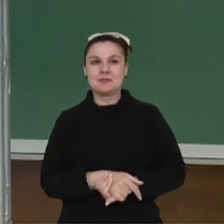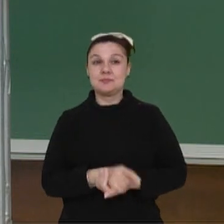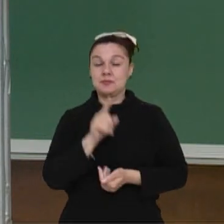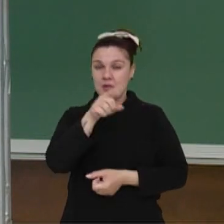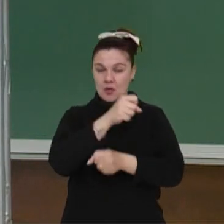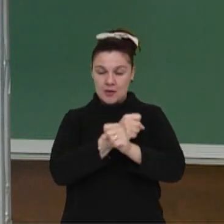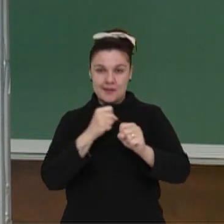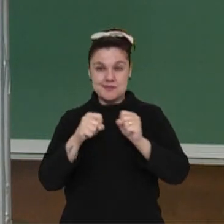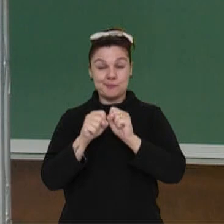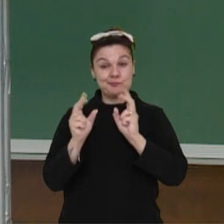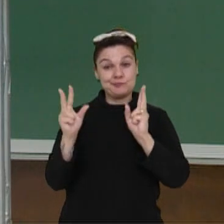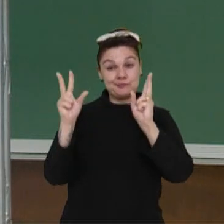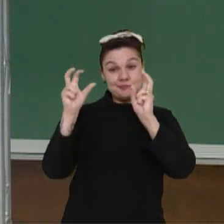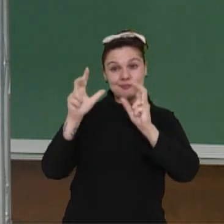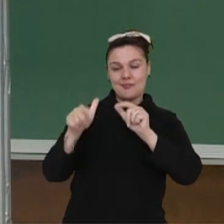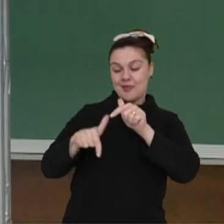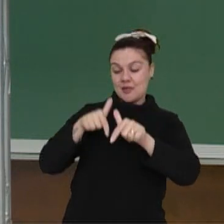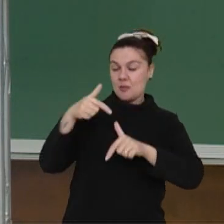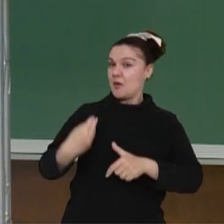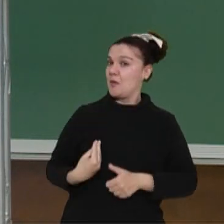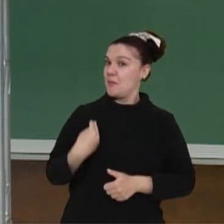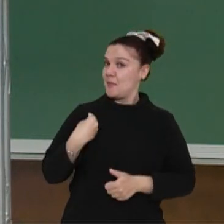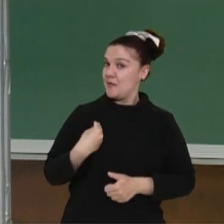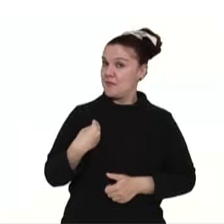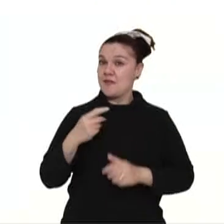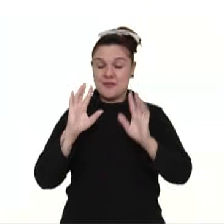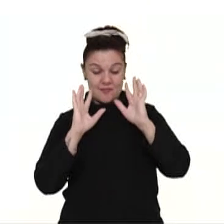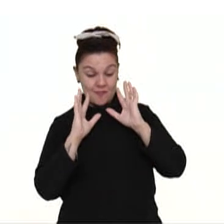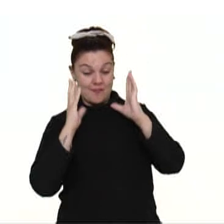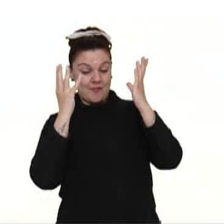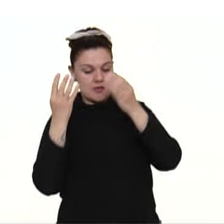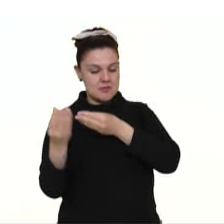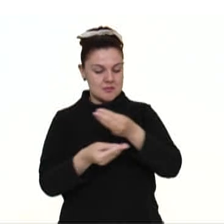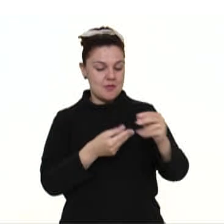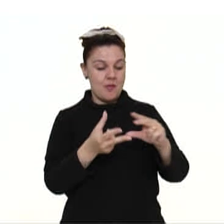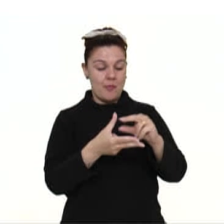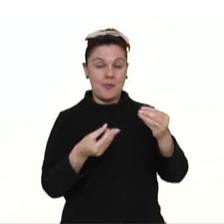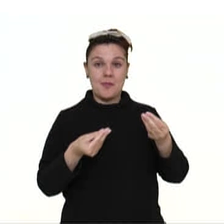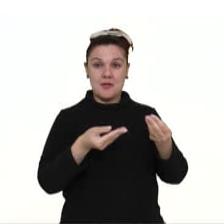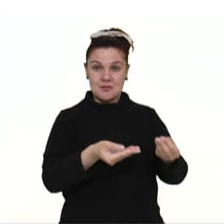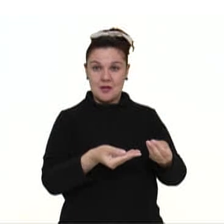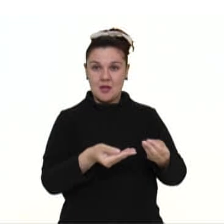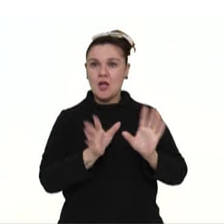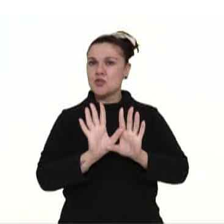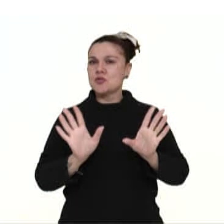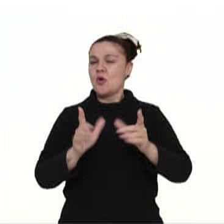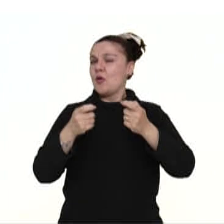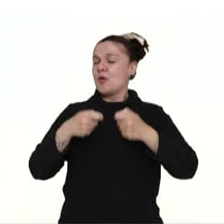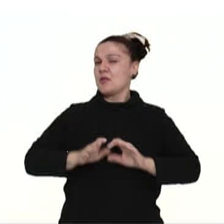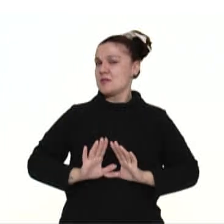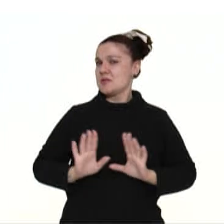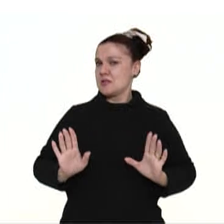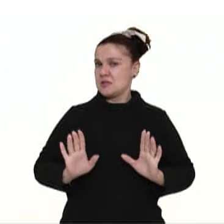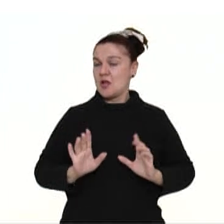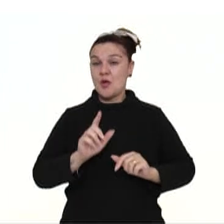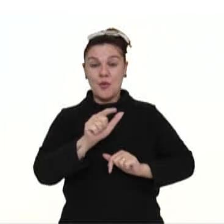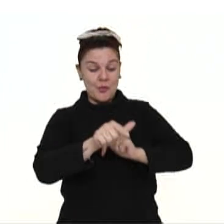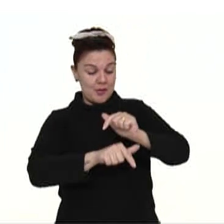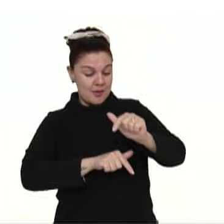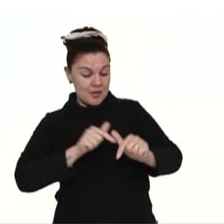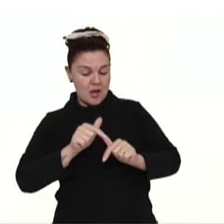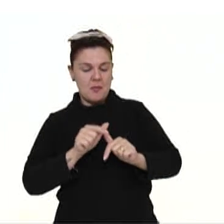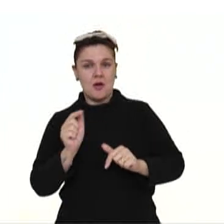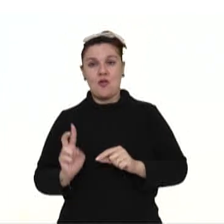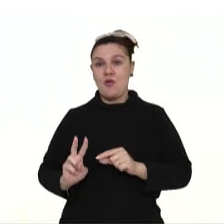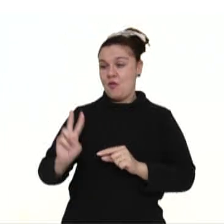Essas sociedades trabalham para viver, prover festas, presentear. Nunca mais que o necessário. A labuta não é um